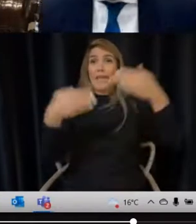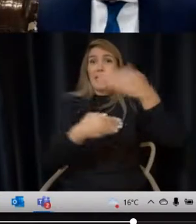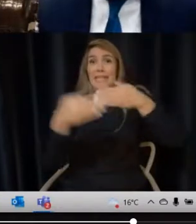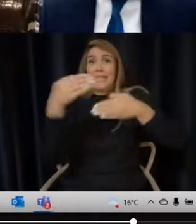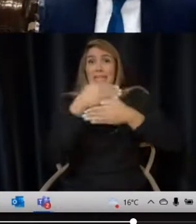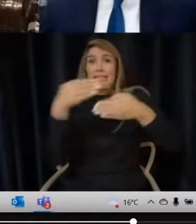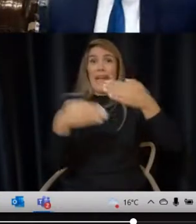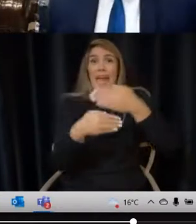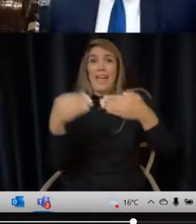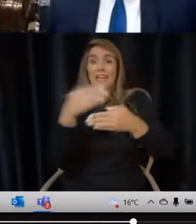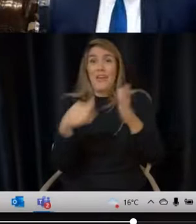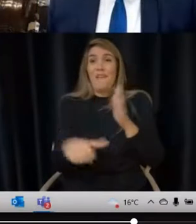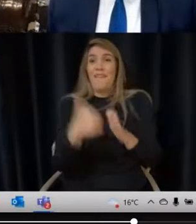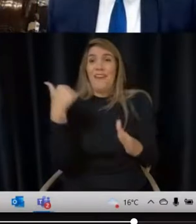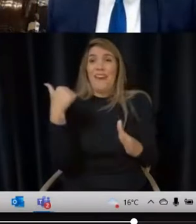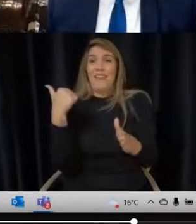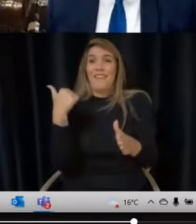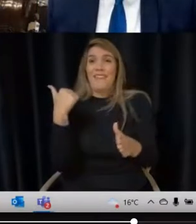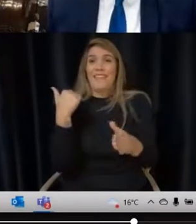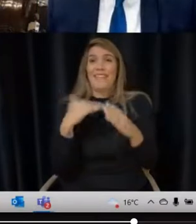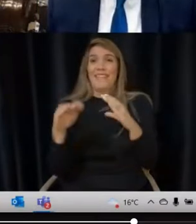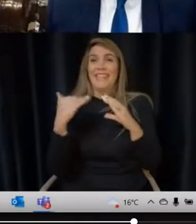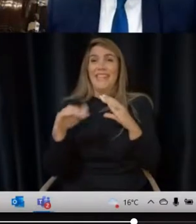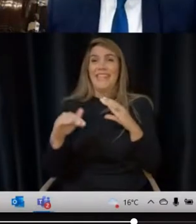compartilhar coisa aqui. Tá todo mundo me ouvindo?